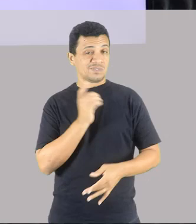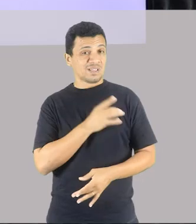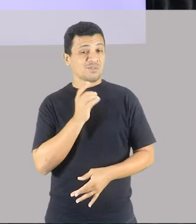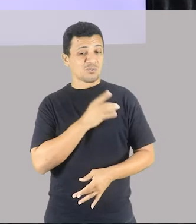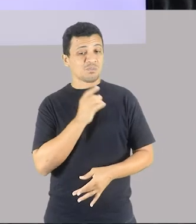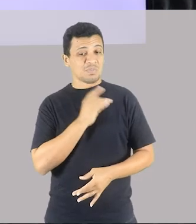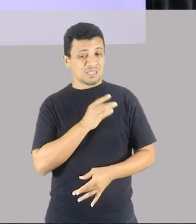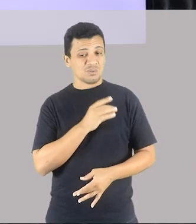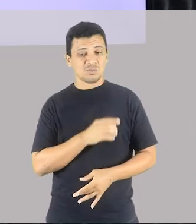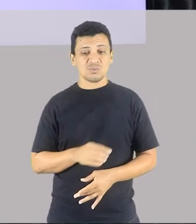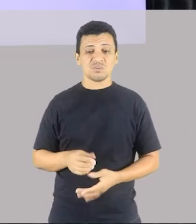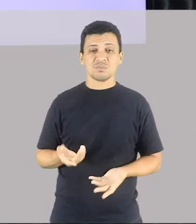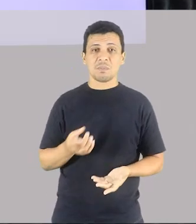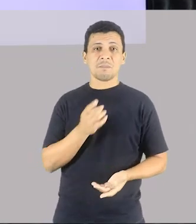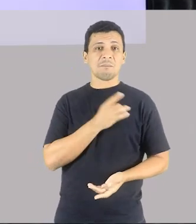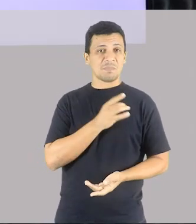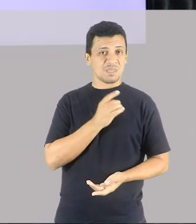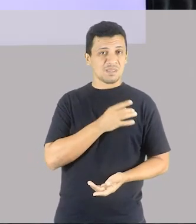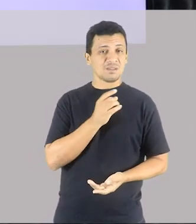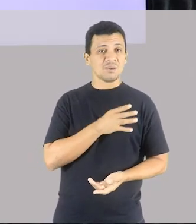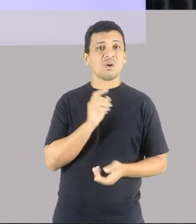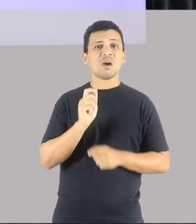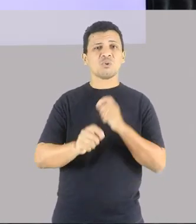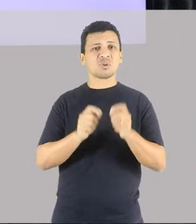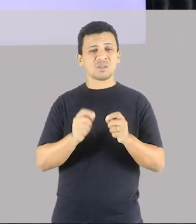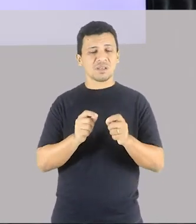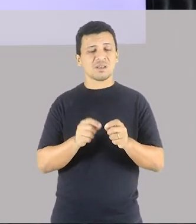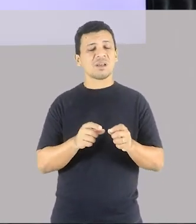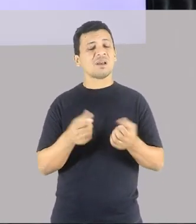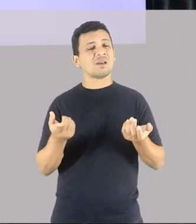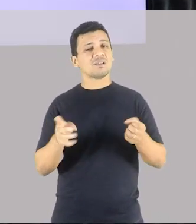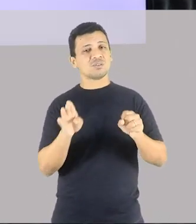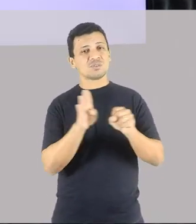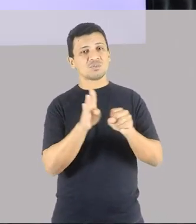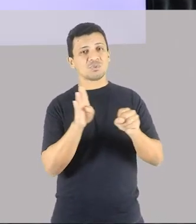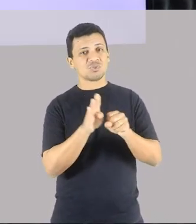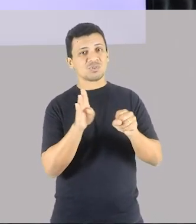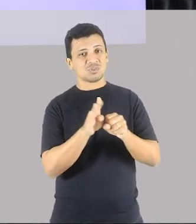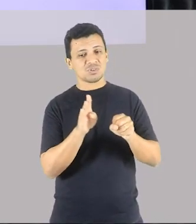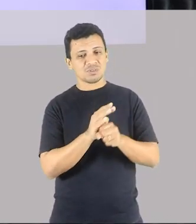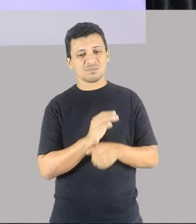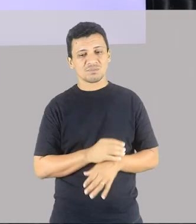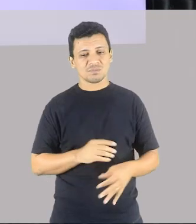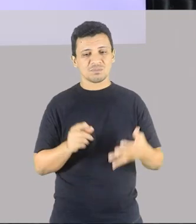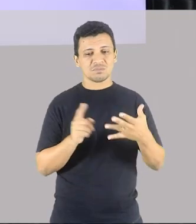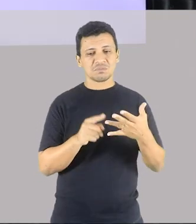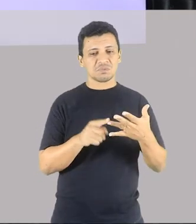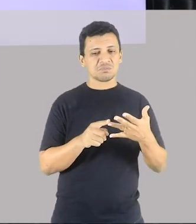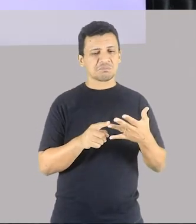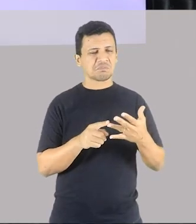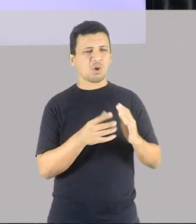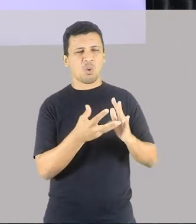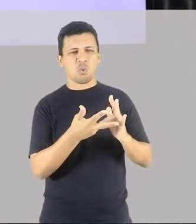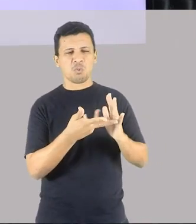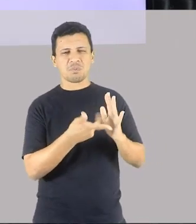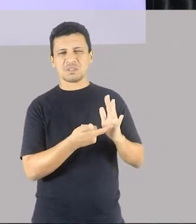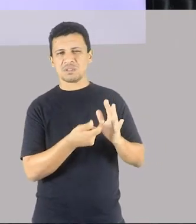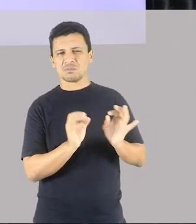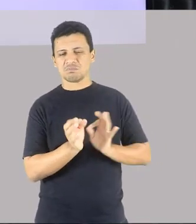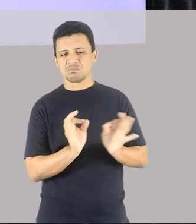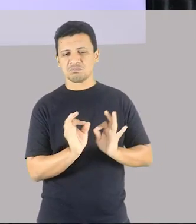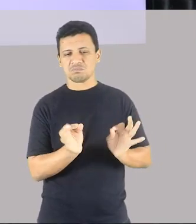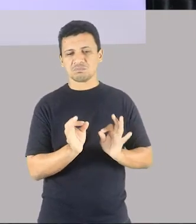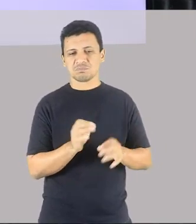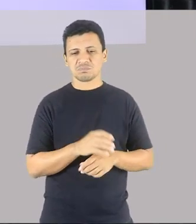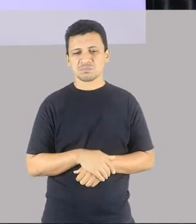que, medo é um substantivo abstrato, eles sempre desconfiaram de que não fôssemos competentes o suficiente. Quem desconfia, desconfia